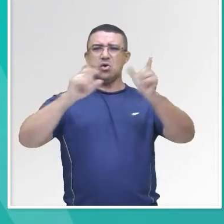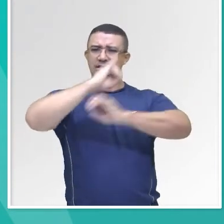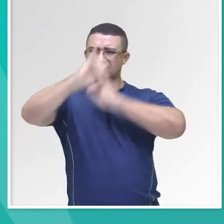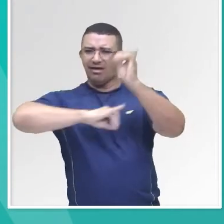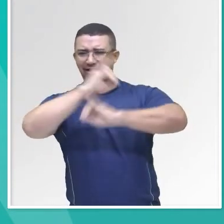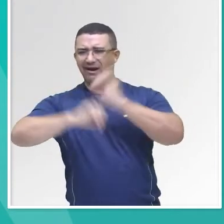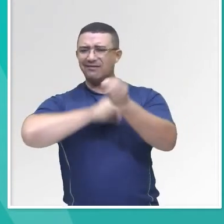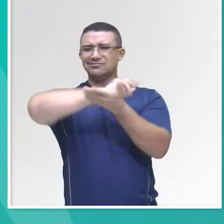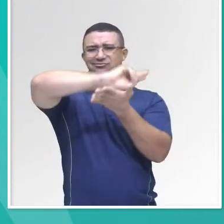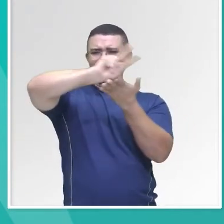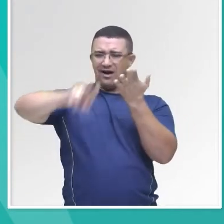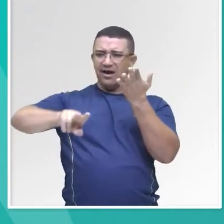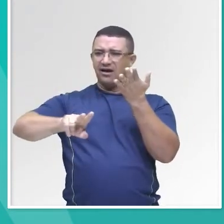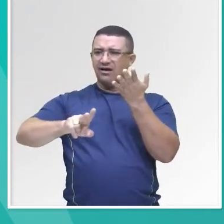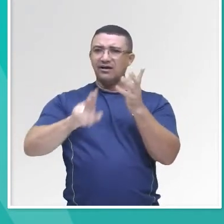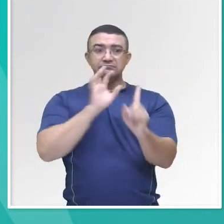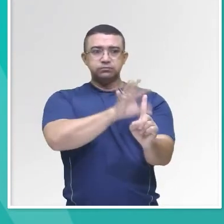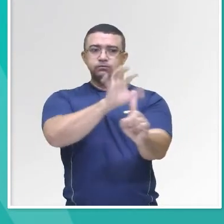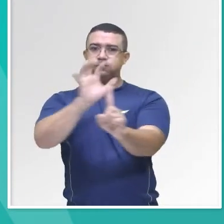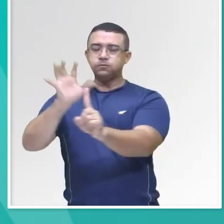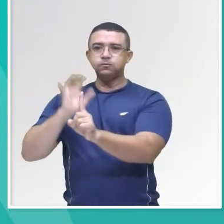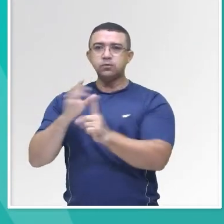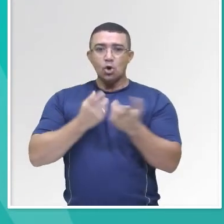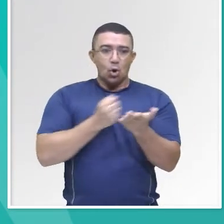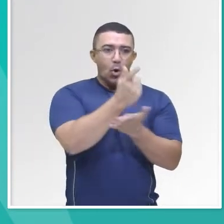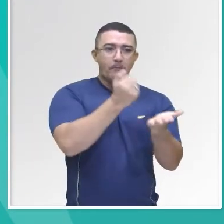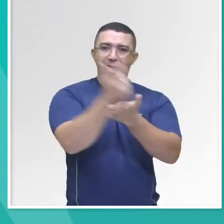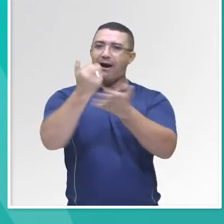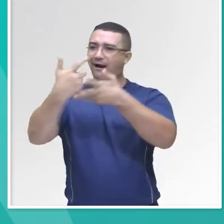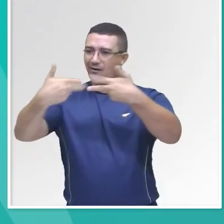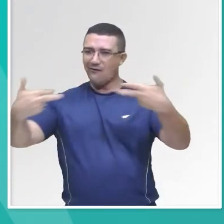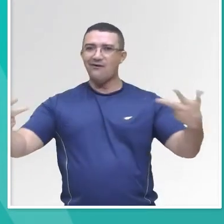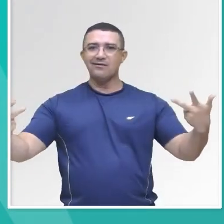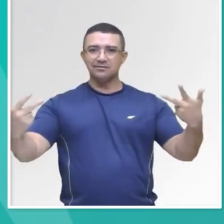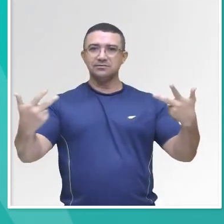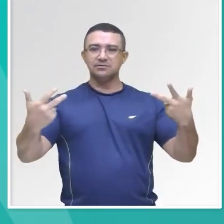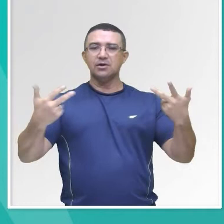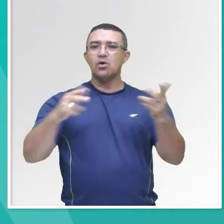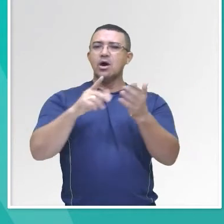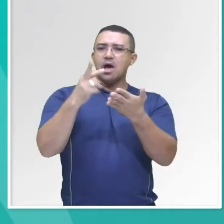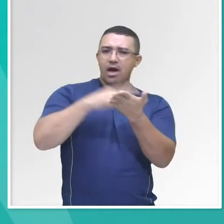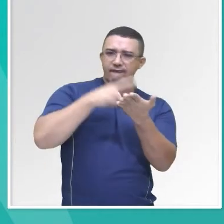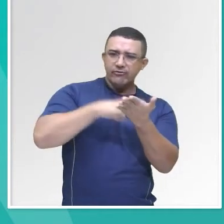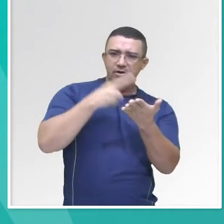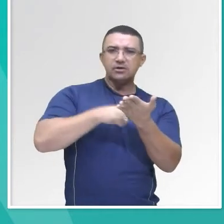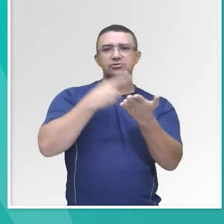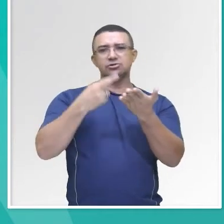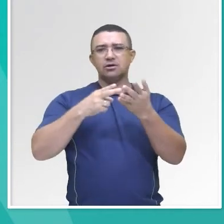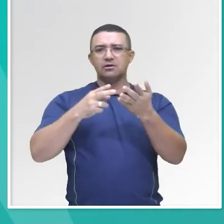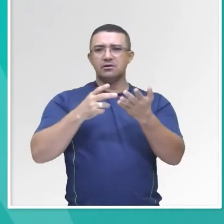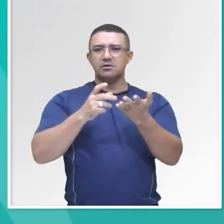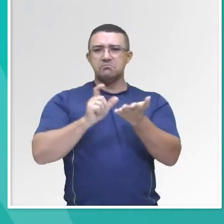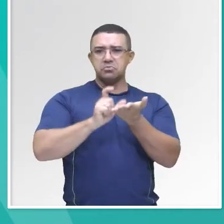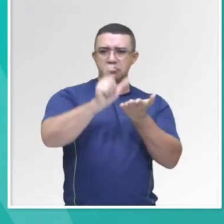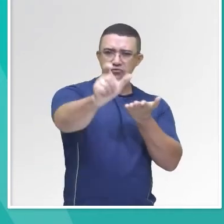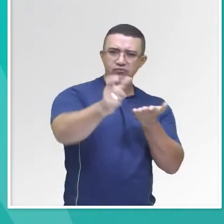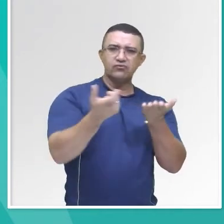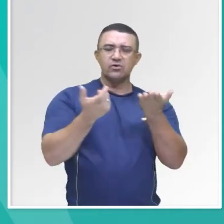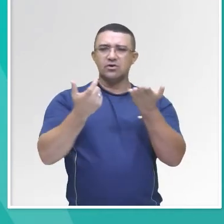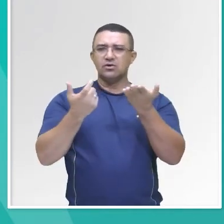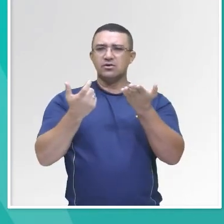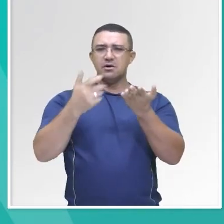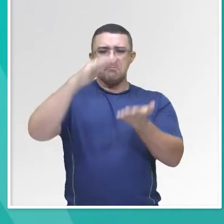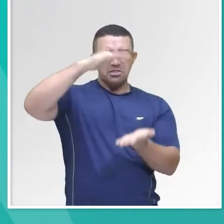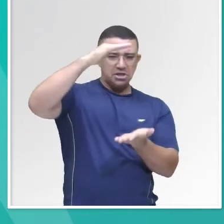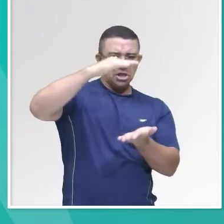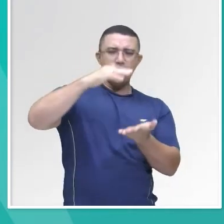consumo. Televisão, internet, outdoor, revistas, panfletos, embalagens